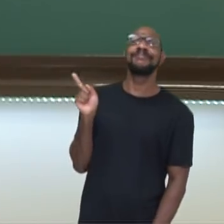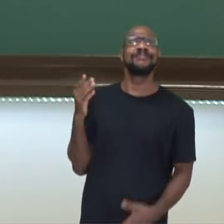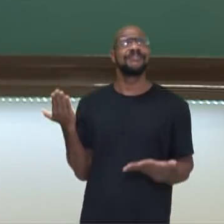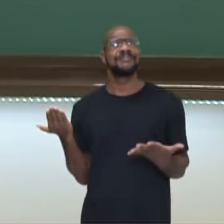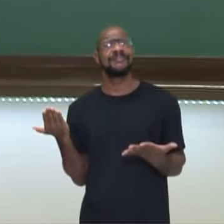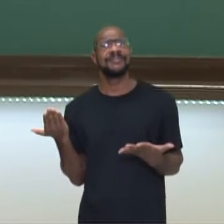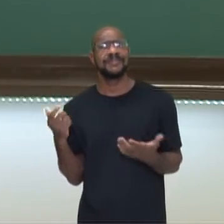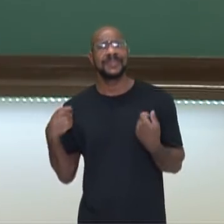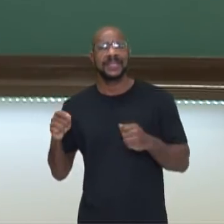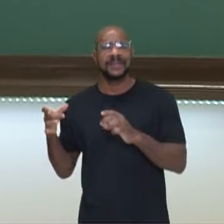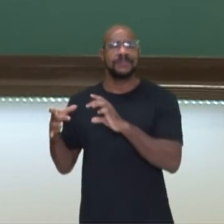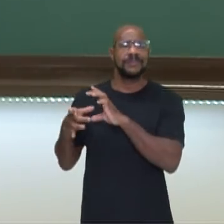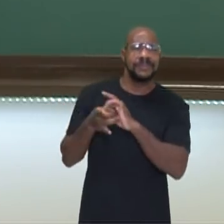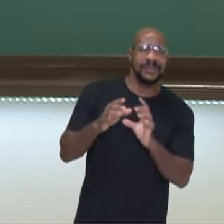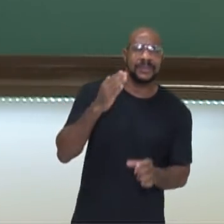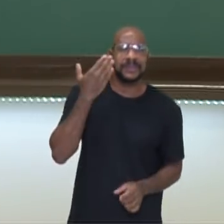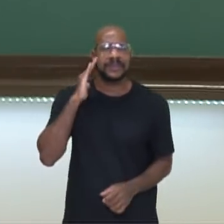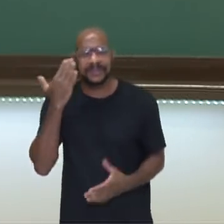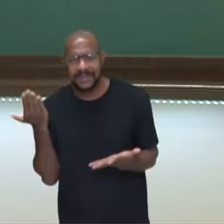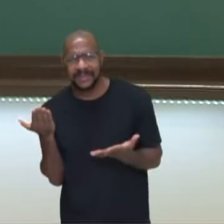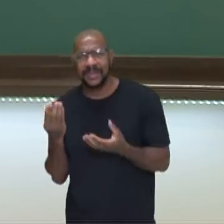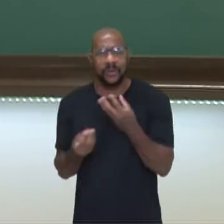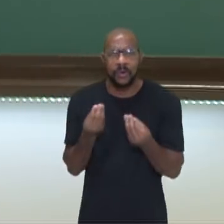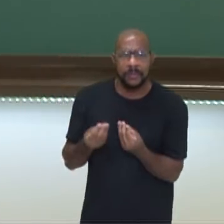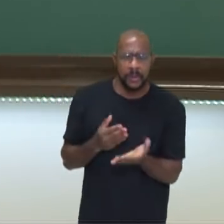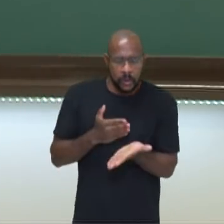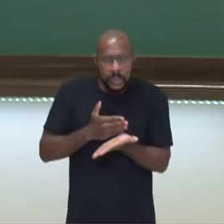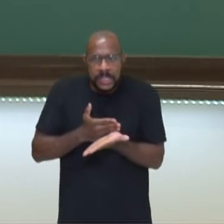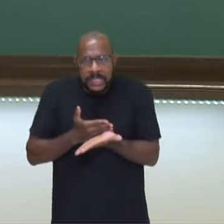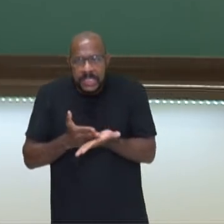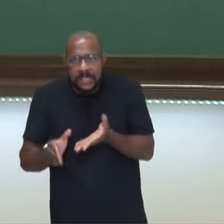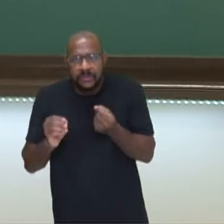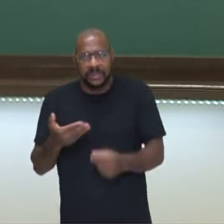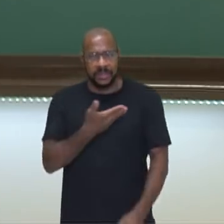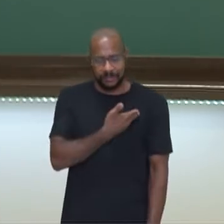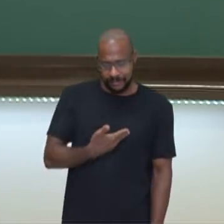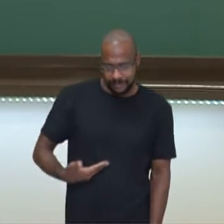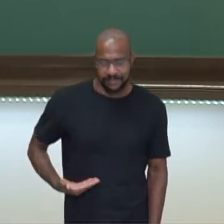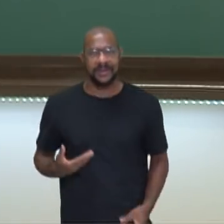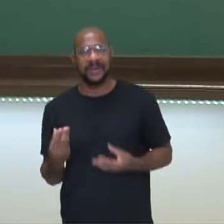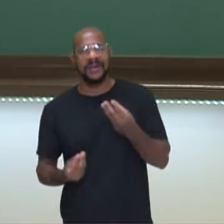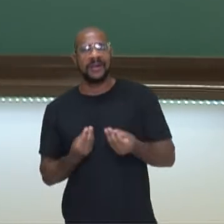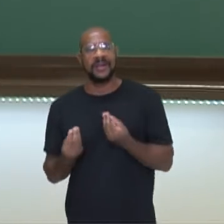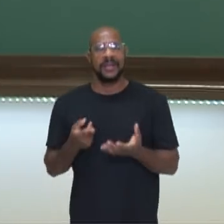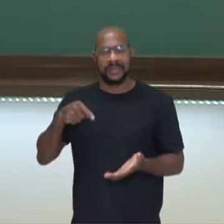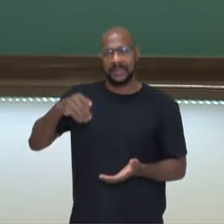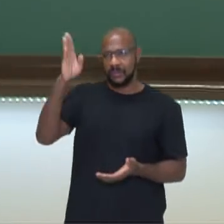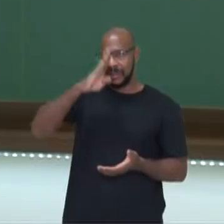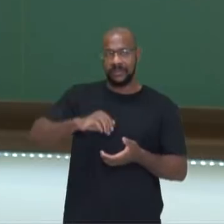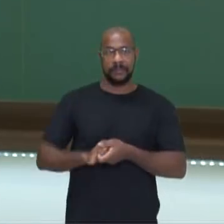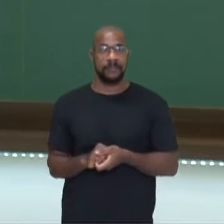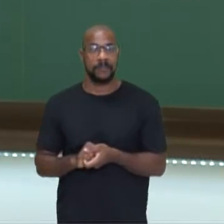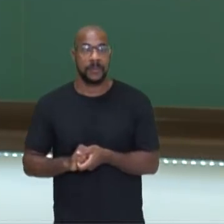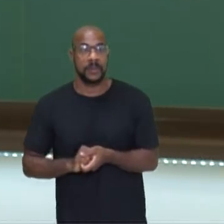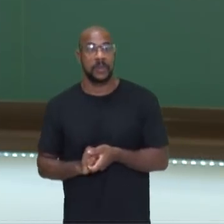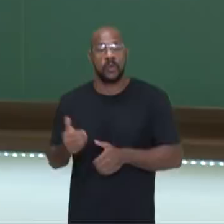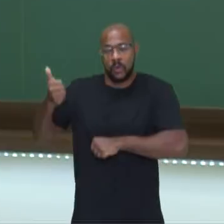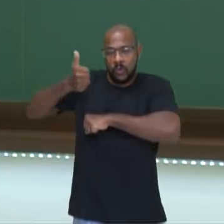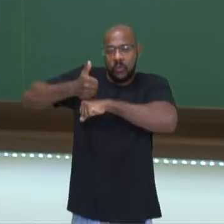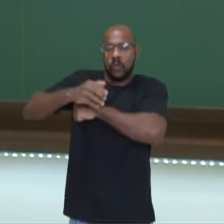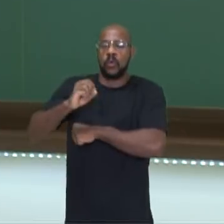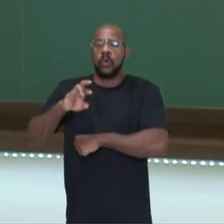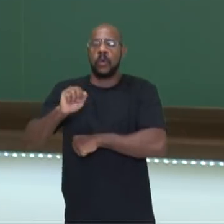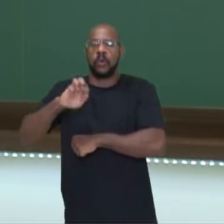o contexto do início da República no Brasil. Voto de cabresto. O coronel, ele conseguia